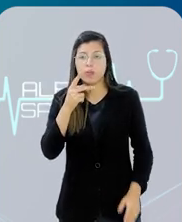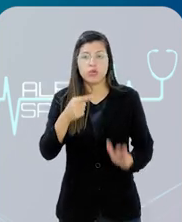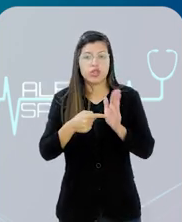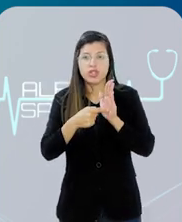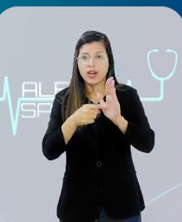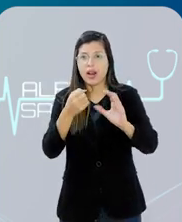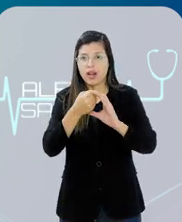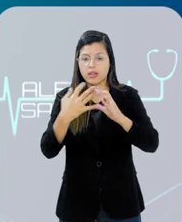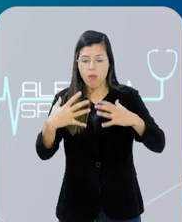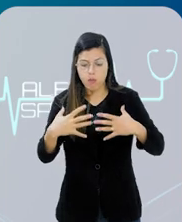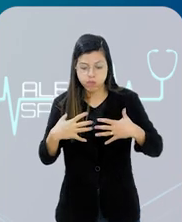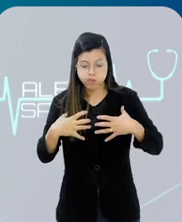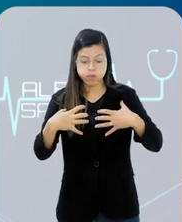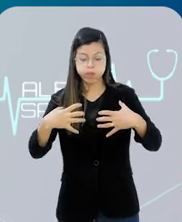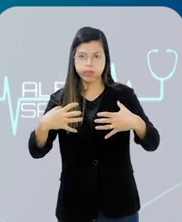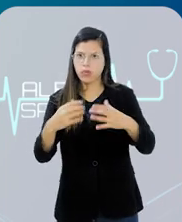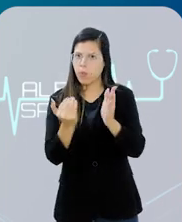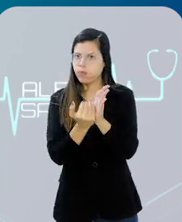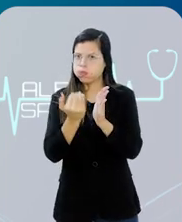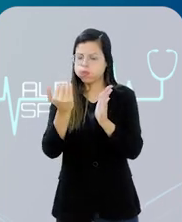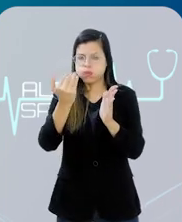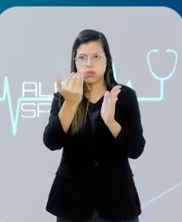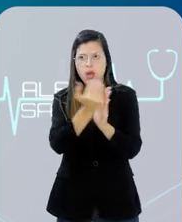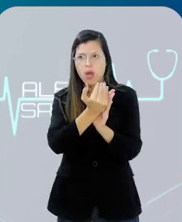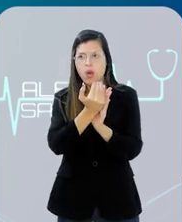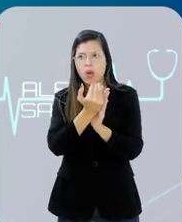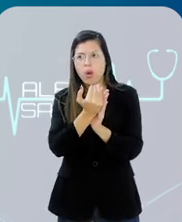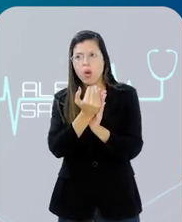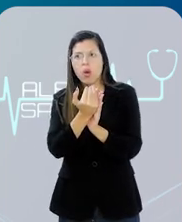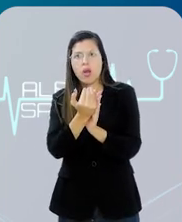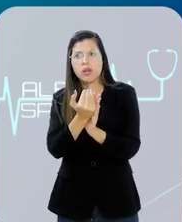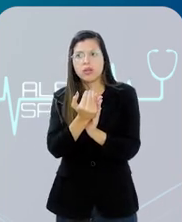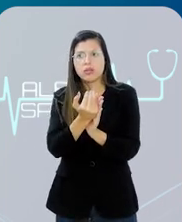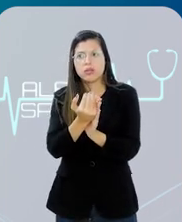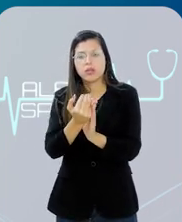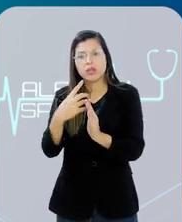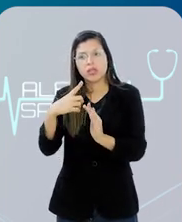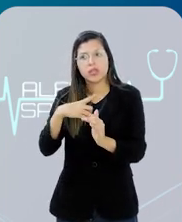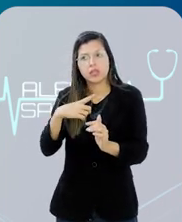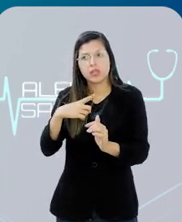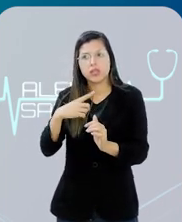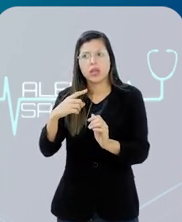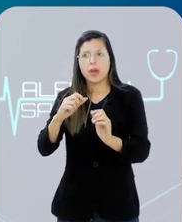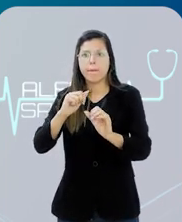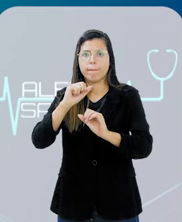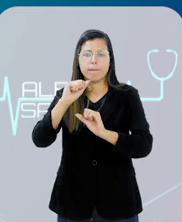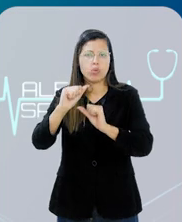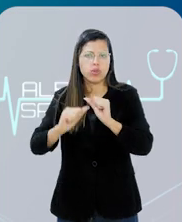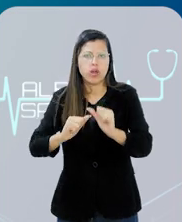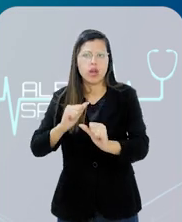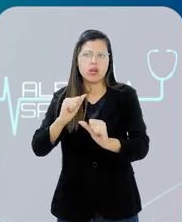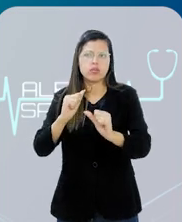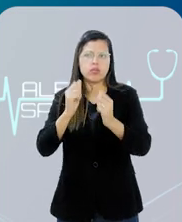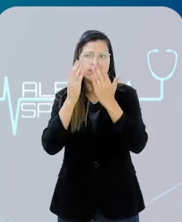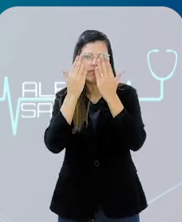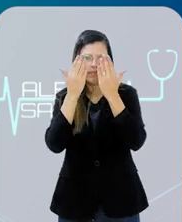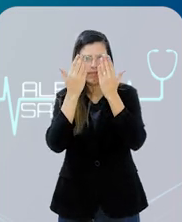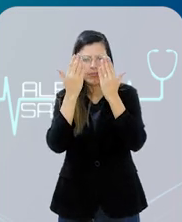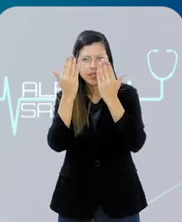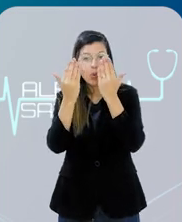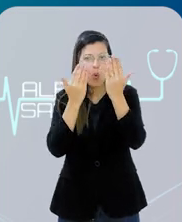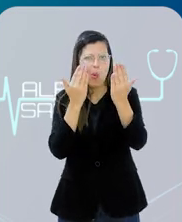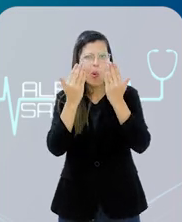Gigantomastia é aquela mama extremamente volumosa, com alterações psicológicas de